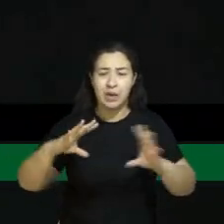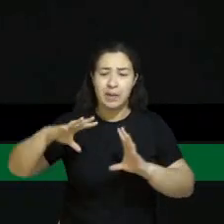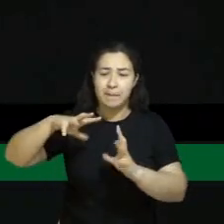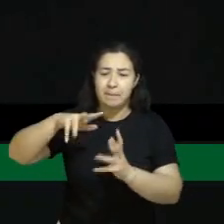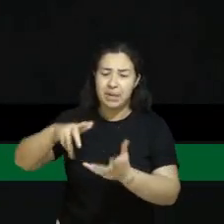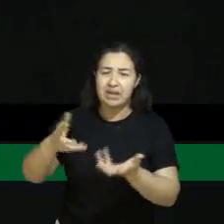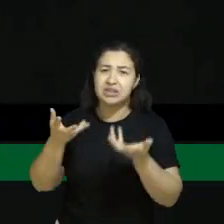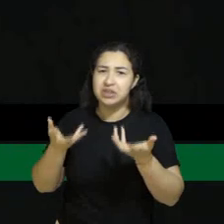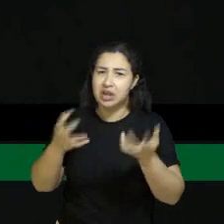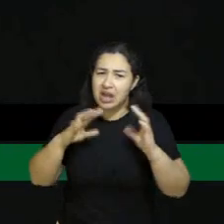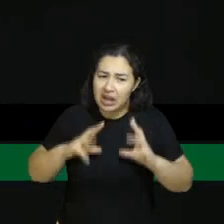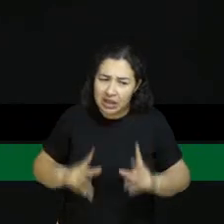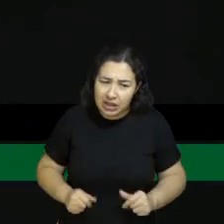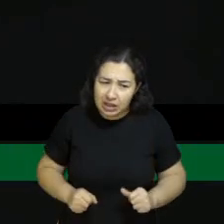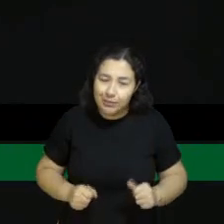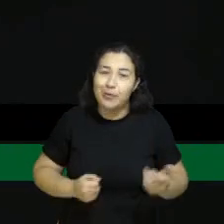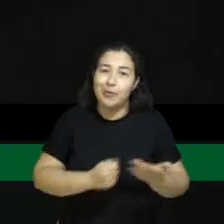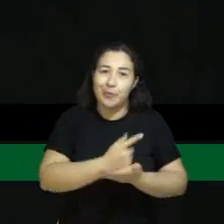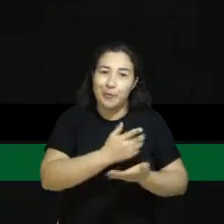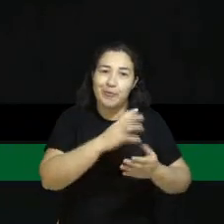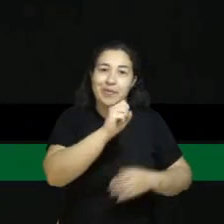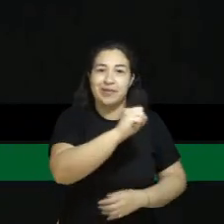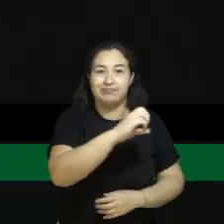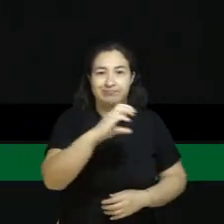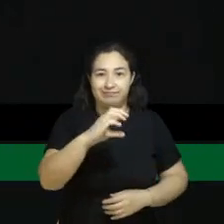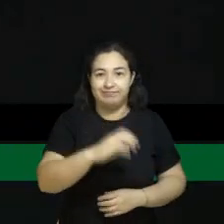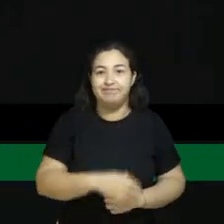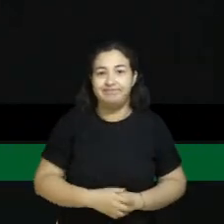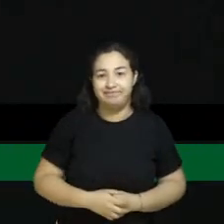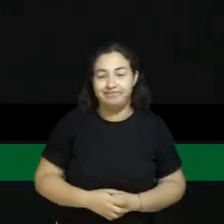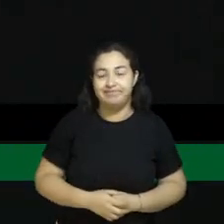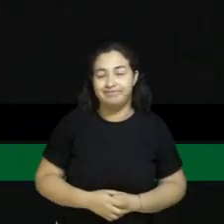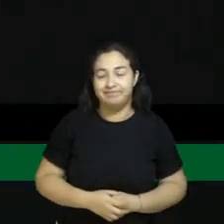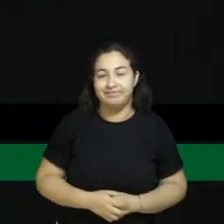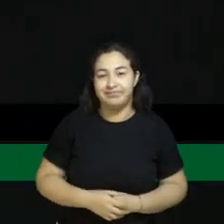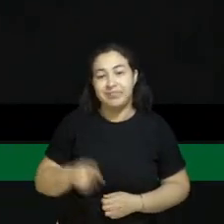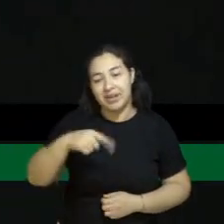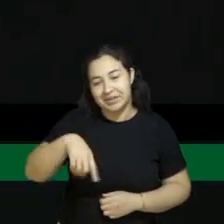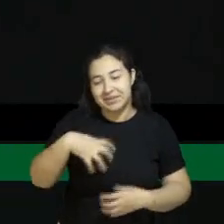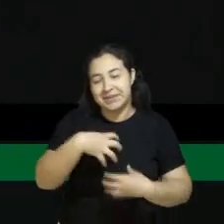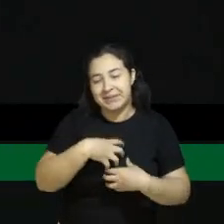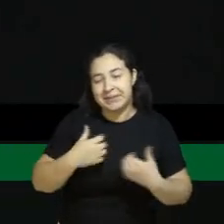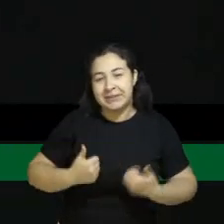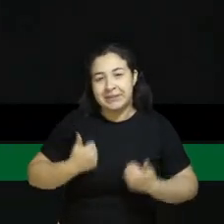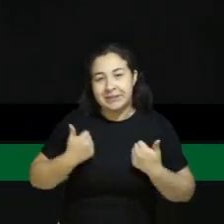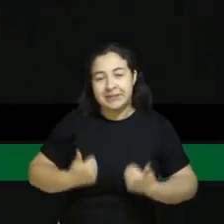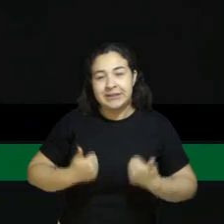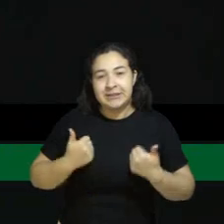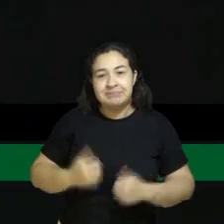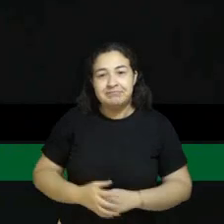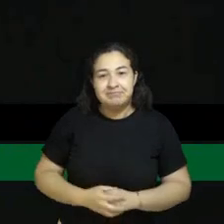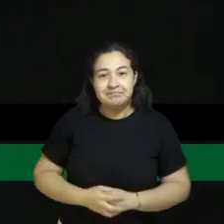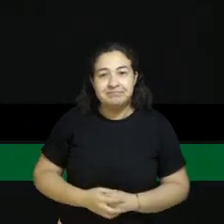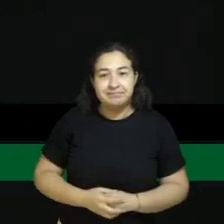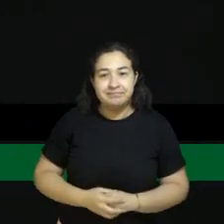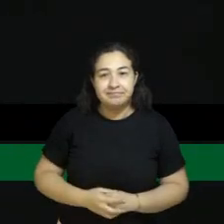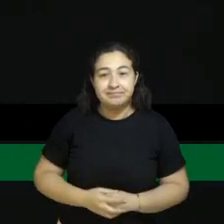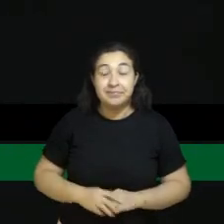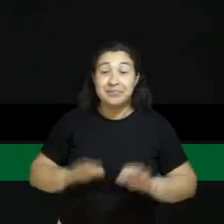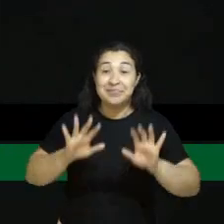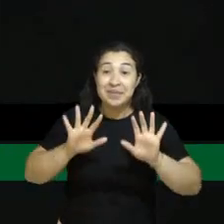nível mundial. Isso tudo é motivo de orgulho para nós. Mas para